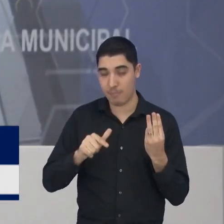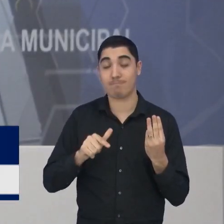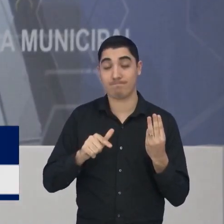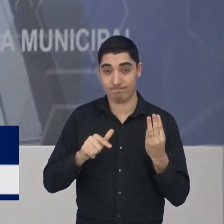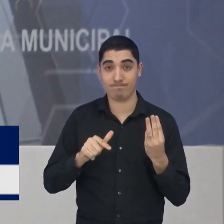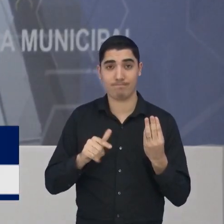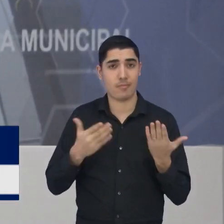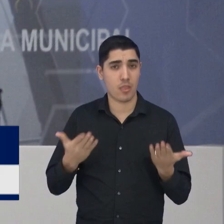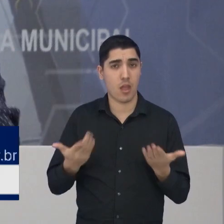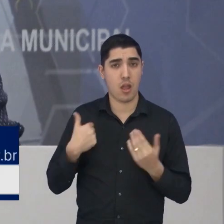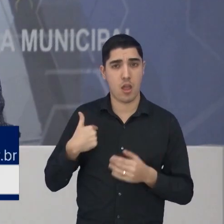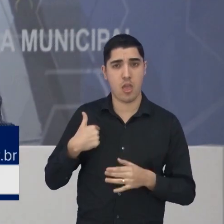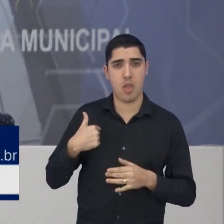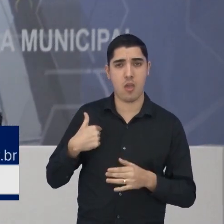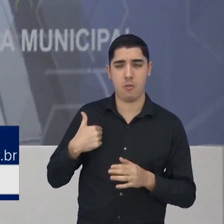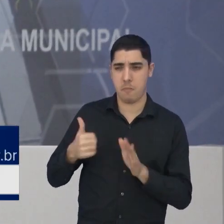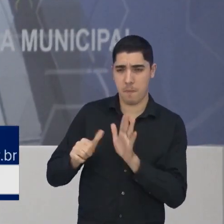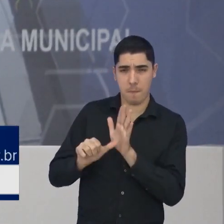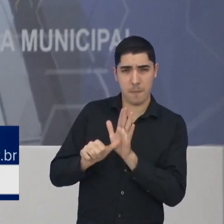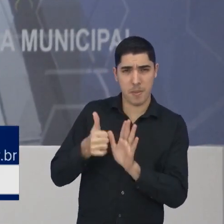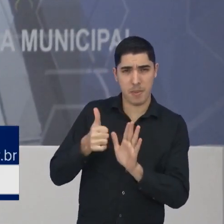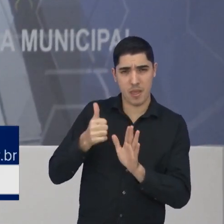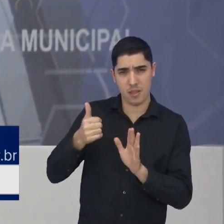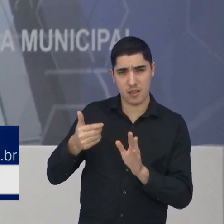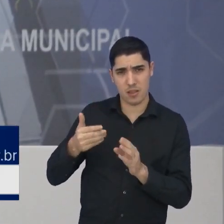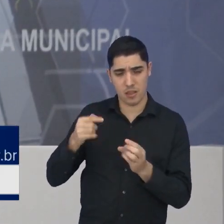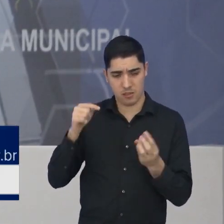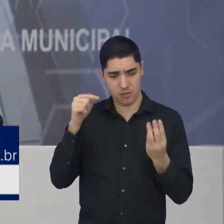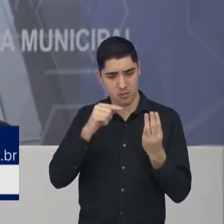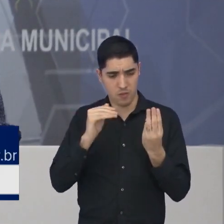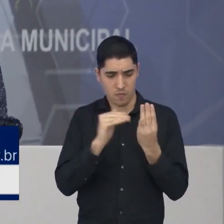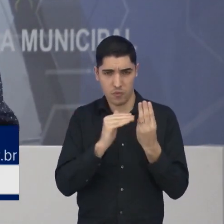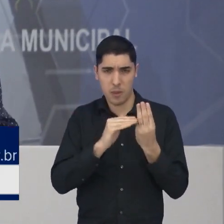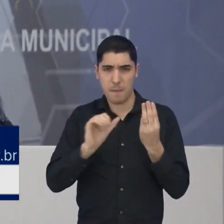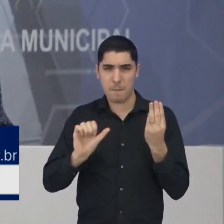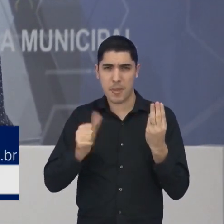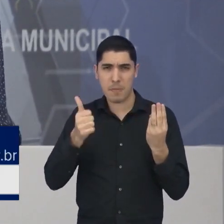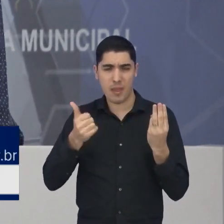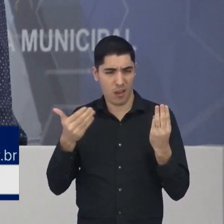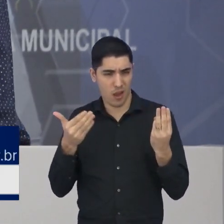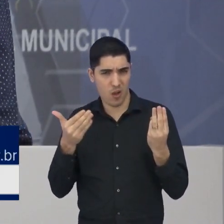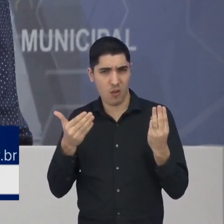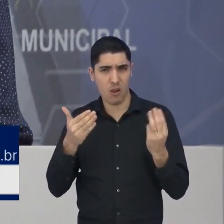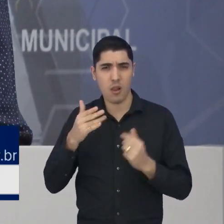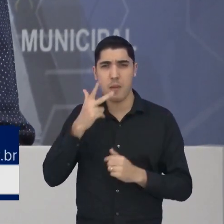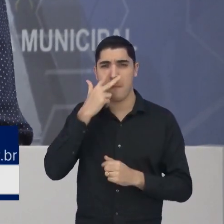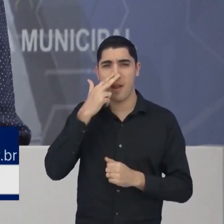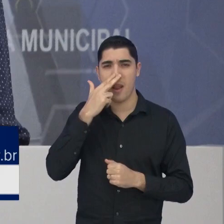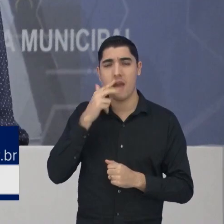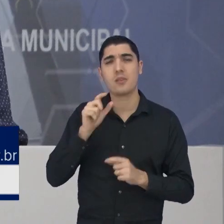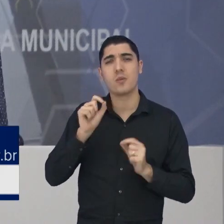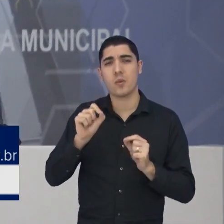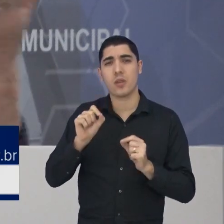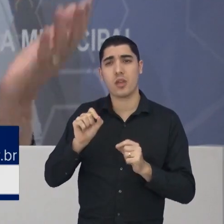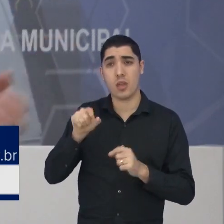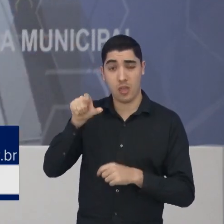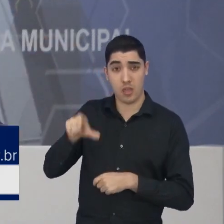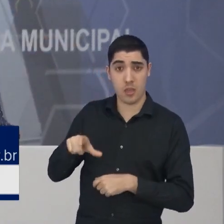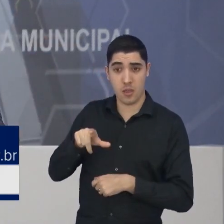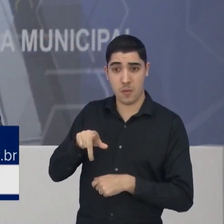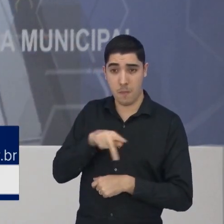Pela primeira vez na história da Fundação Cultural, estão querendo dar uma carta branca aí para o diretor, para o presidente e